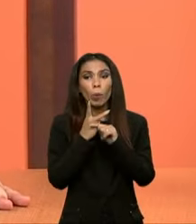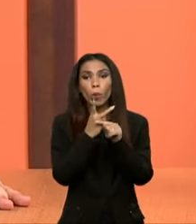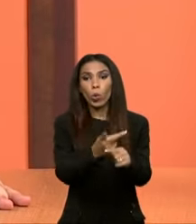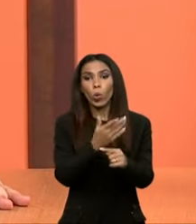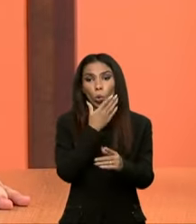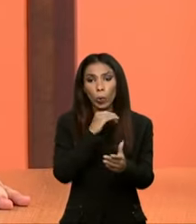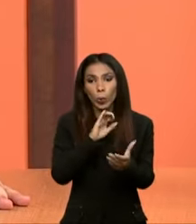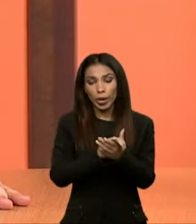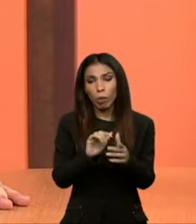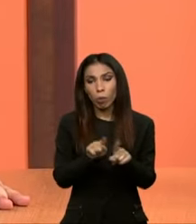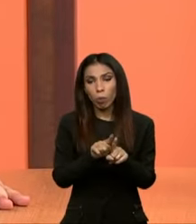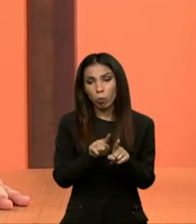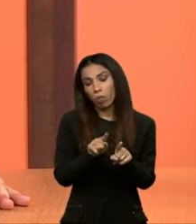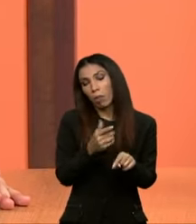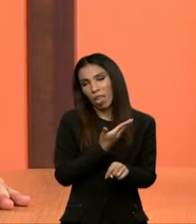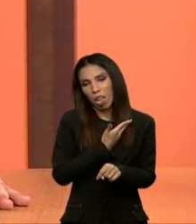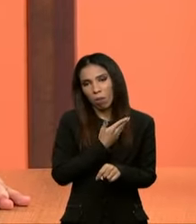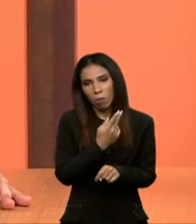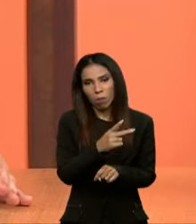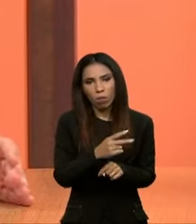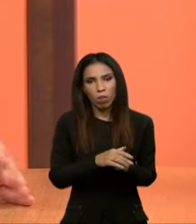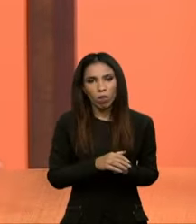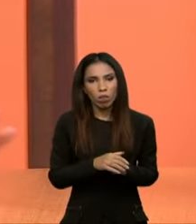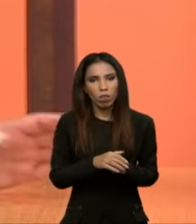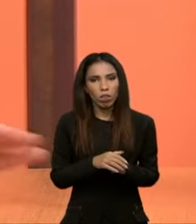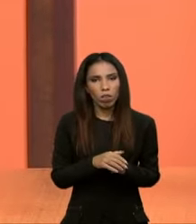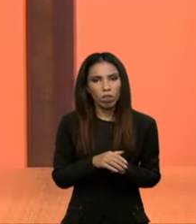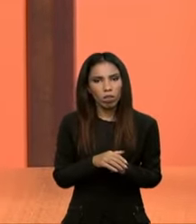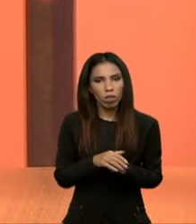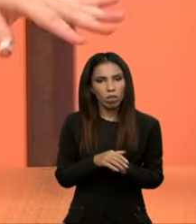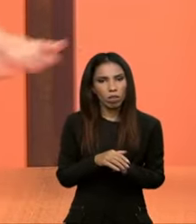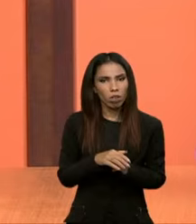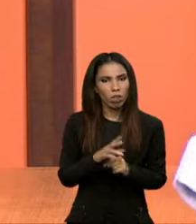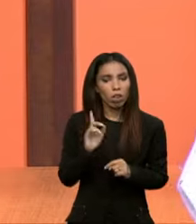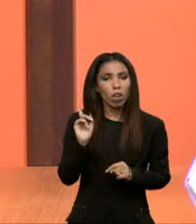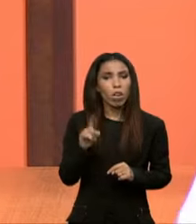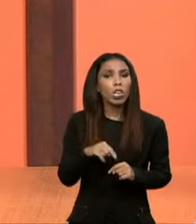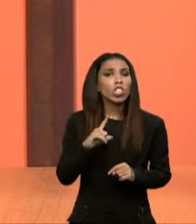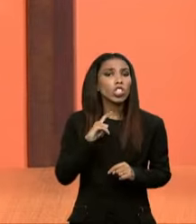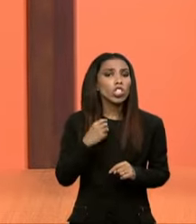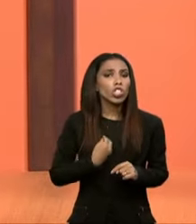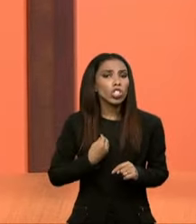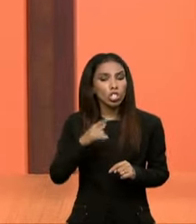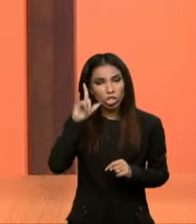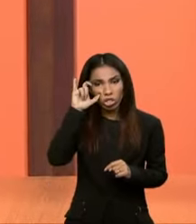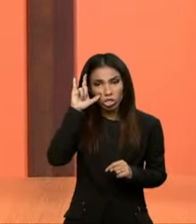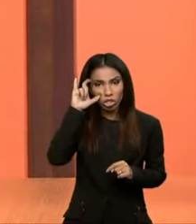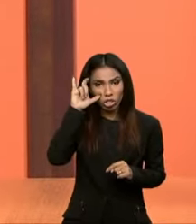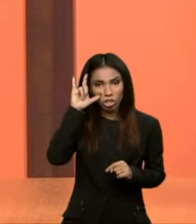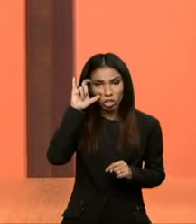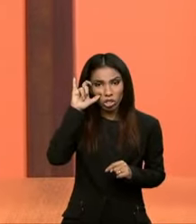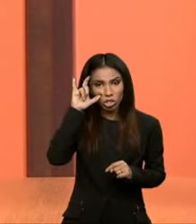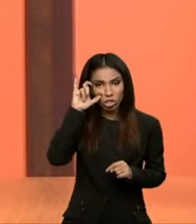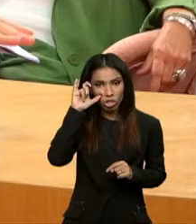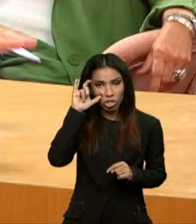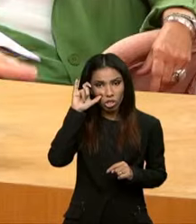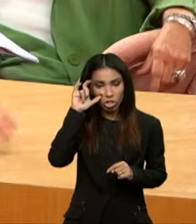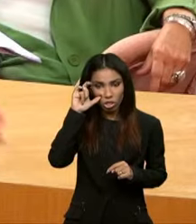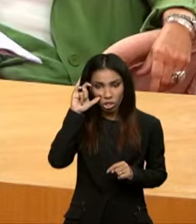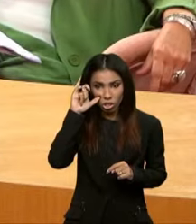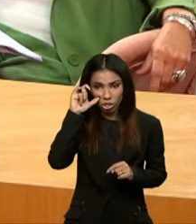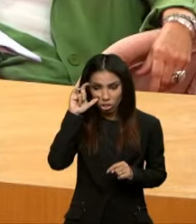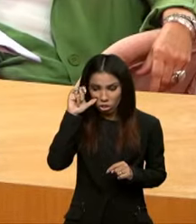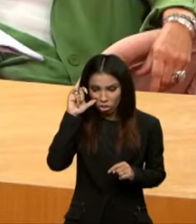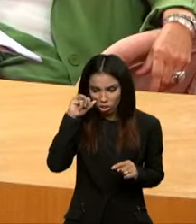também. E aí ele foi atrás do meu marido, ó, ele caiu na... Porque o Instagram tem um lugar que é uma vala, que a pessoa cai e nunca mais você